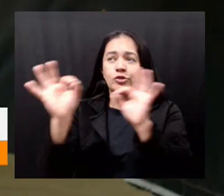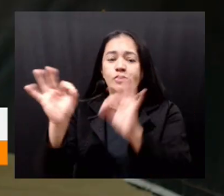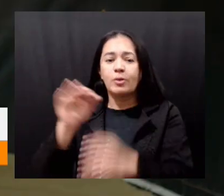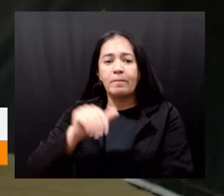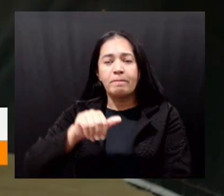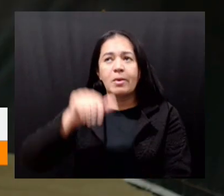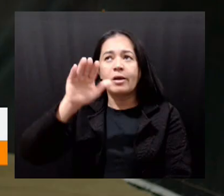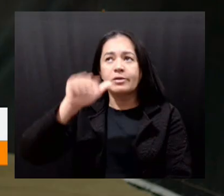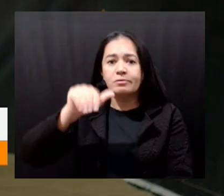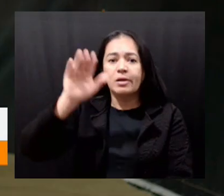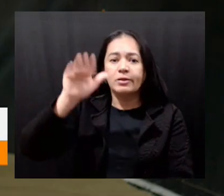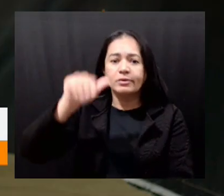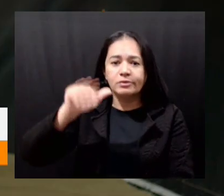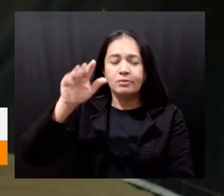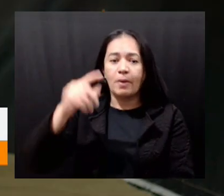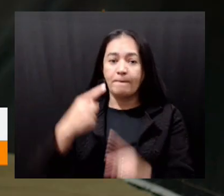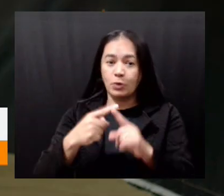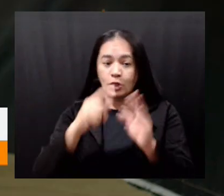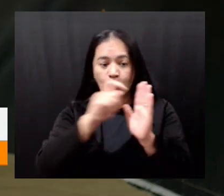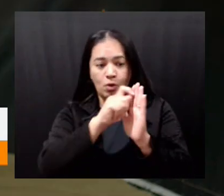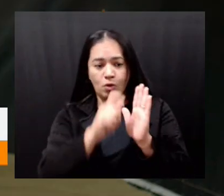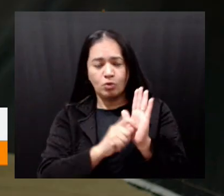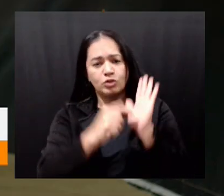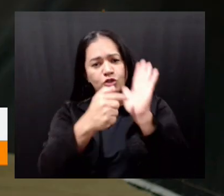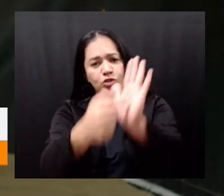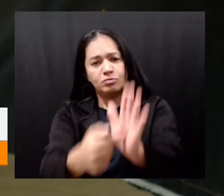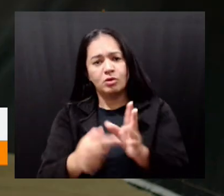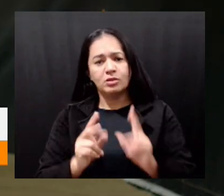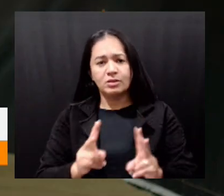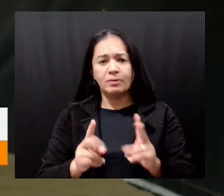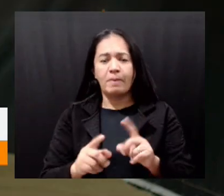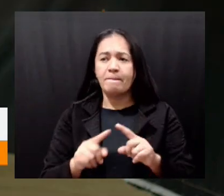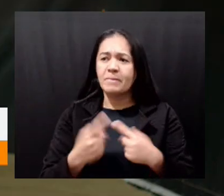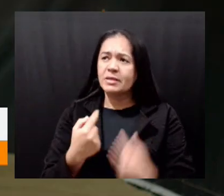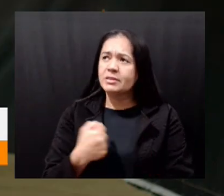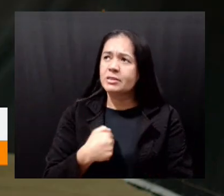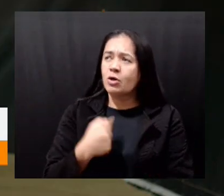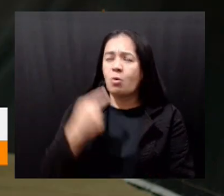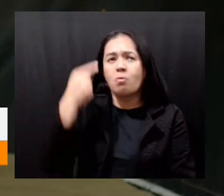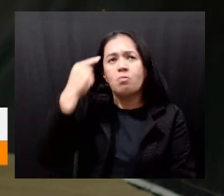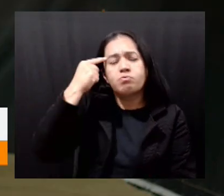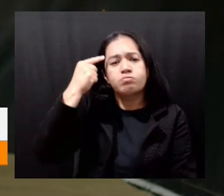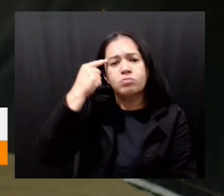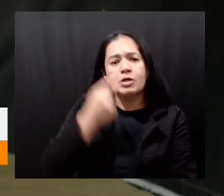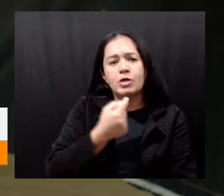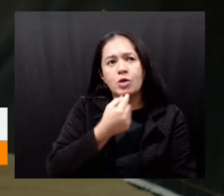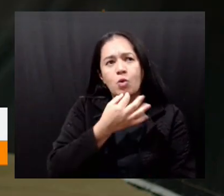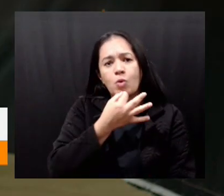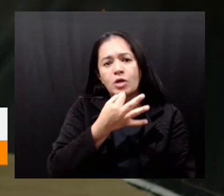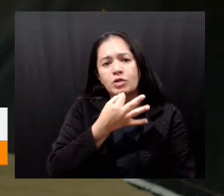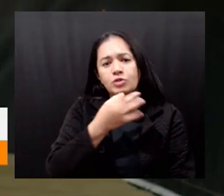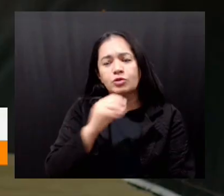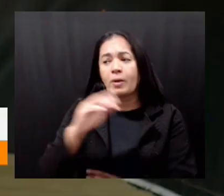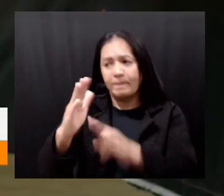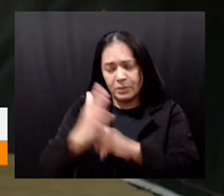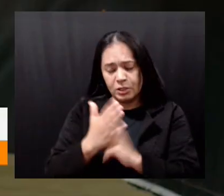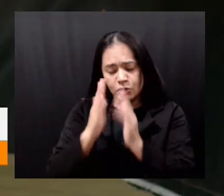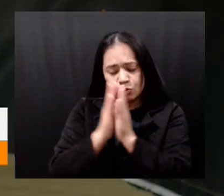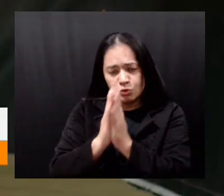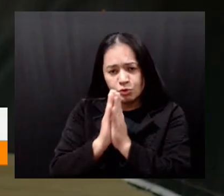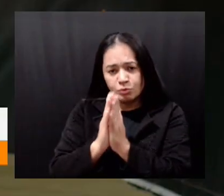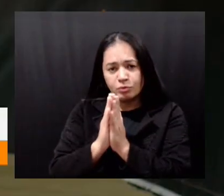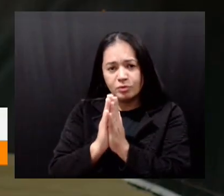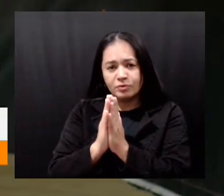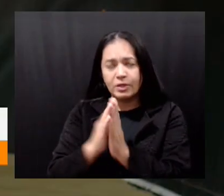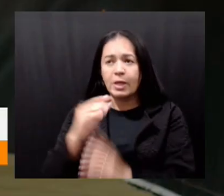trazer, entregar mais, eu tenho a impressão de que me corrijam e me ajudem e nos ajude a entender o